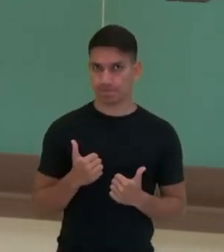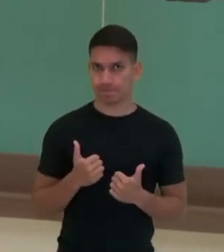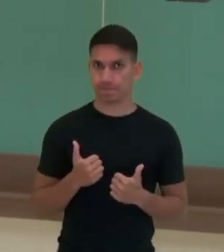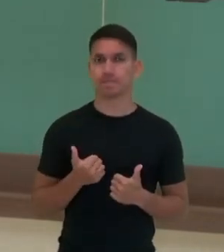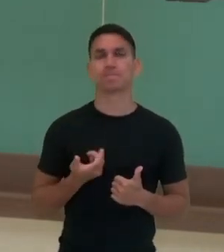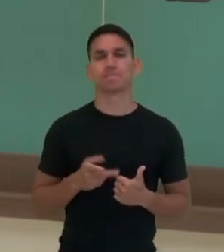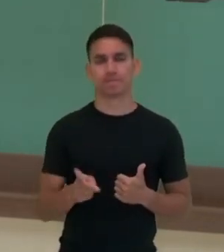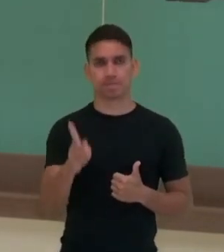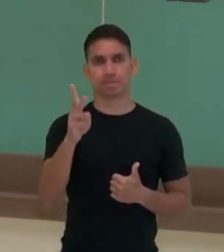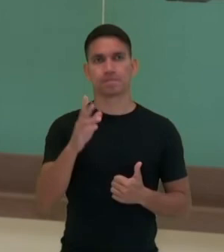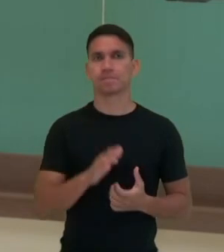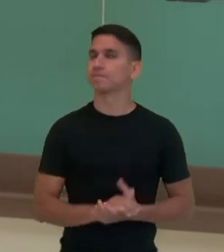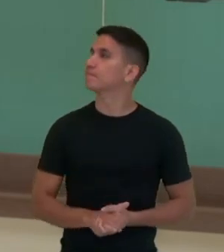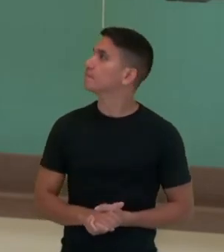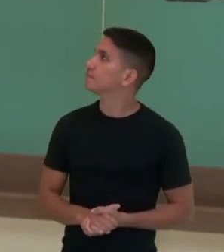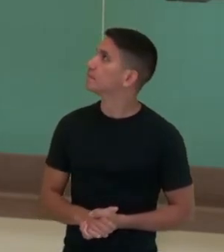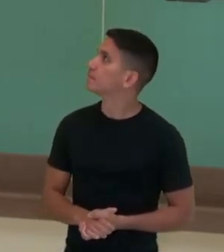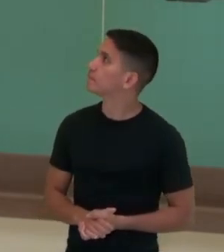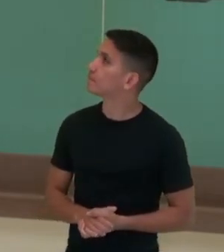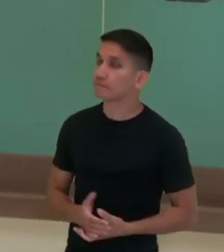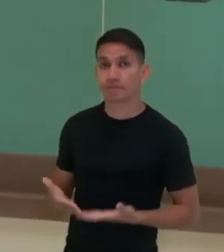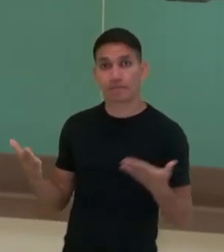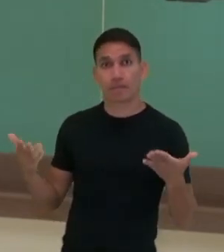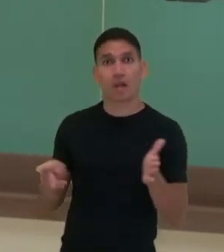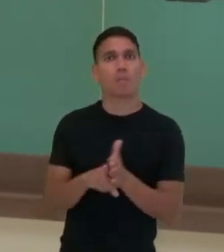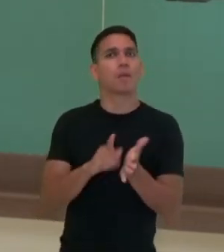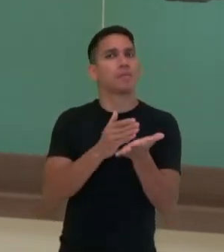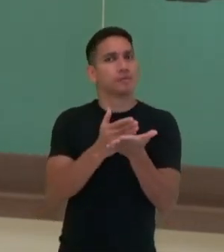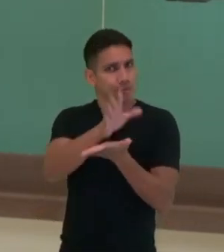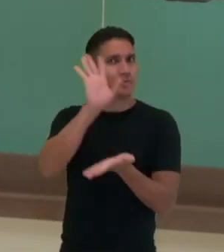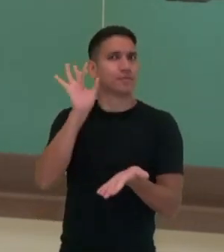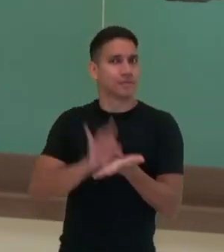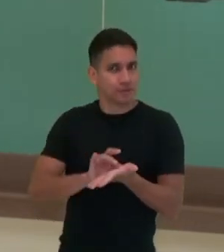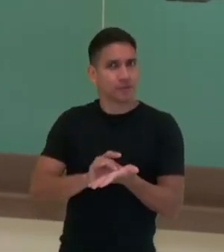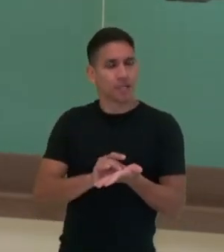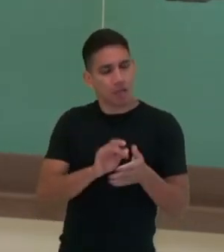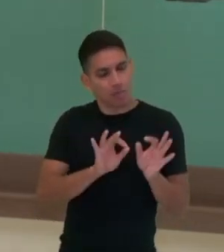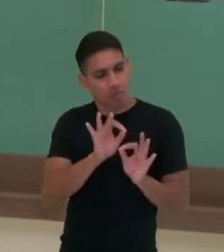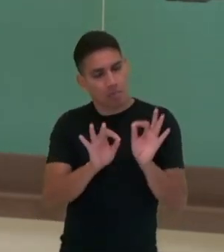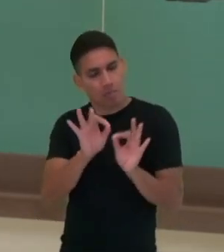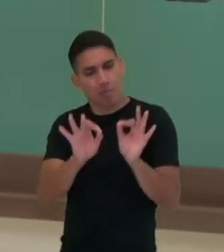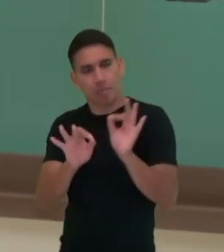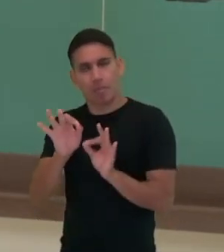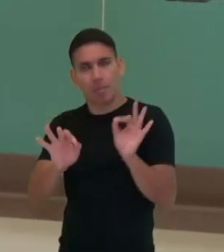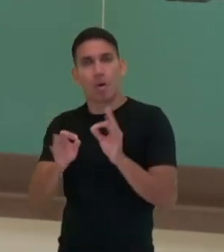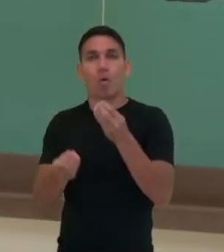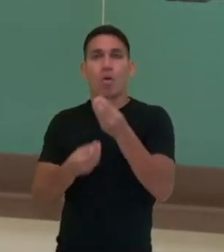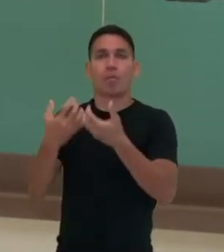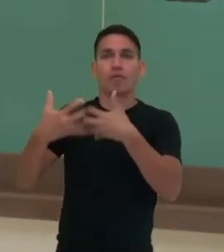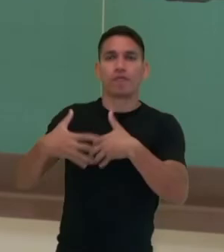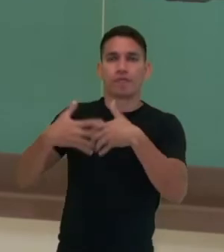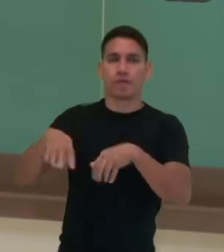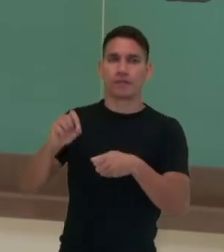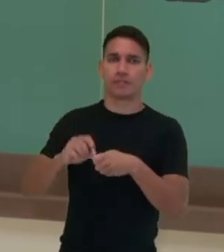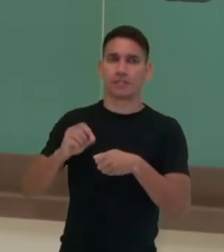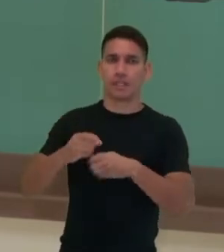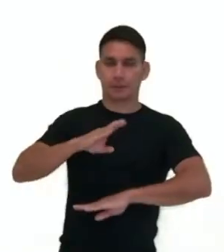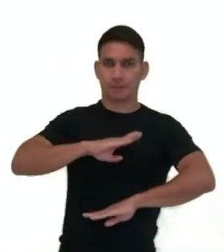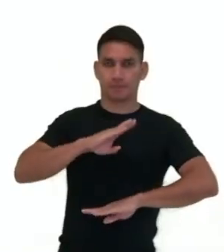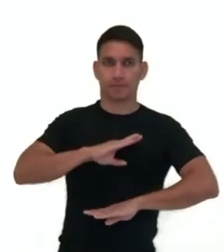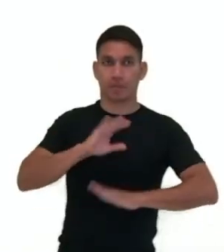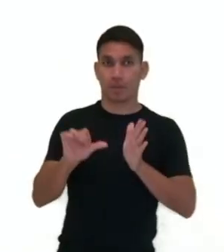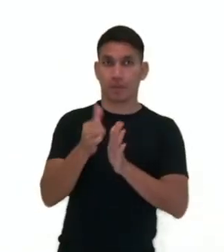Muito bem. Então vamos iniciar então, né, o planejamento da produção do nosso caos.